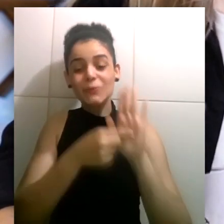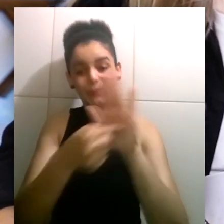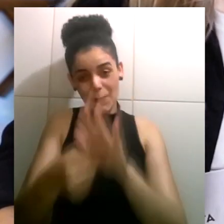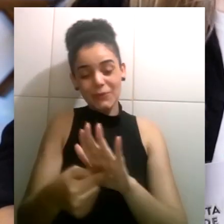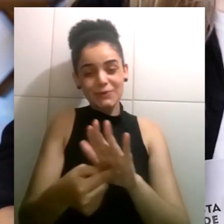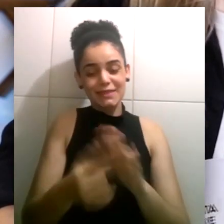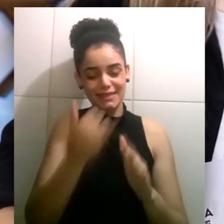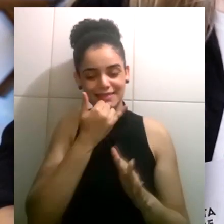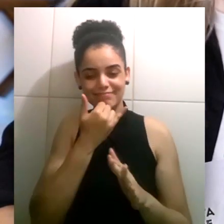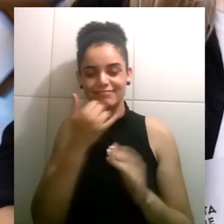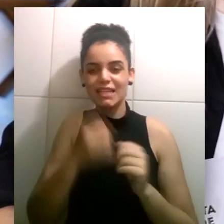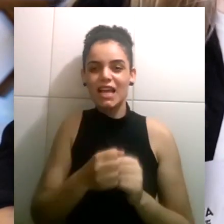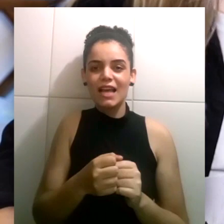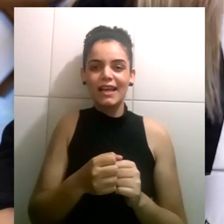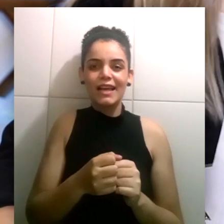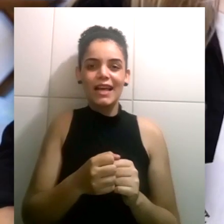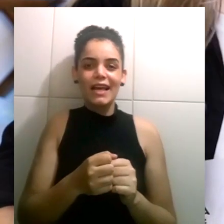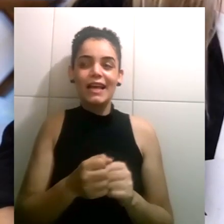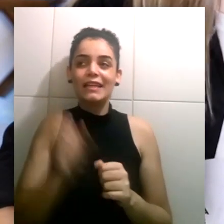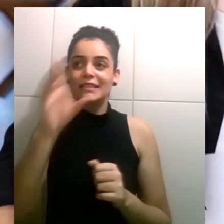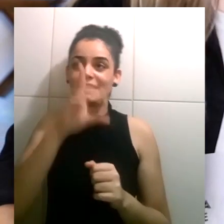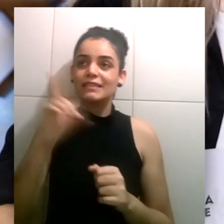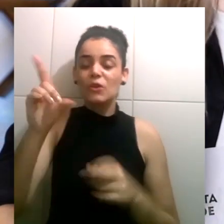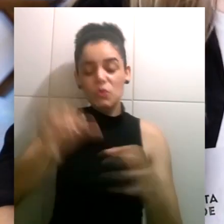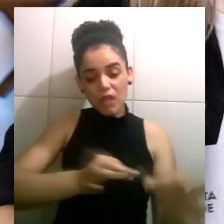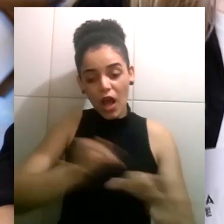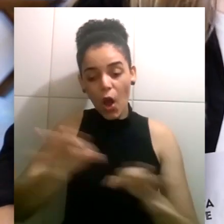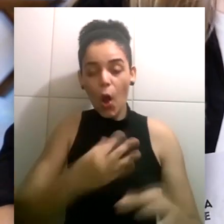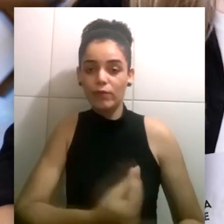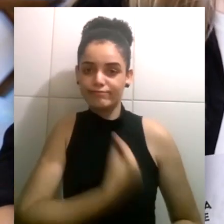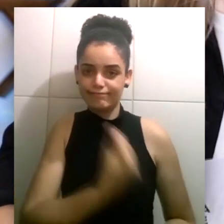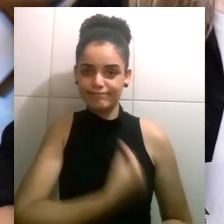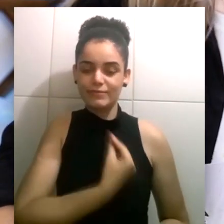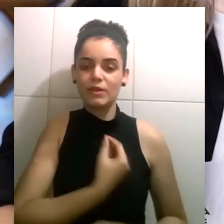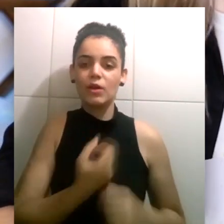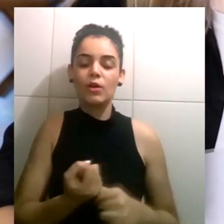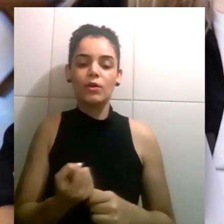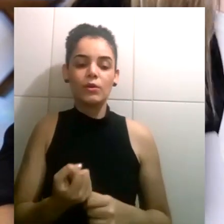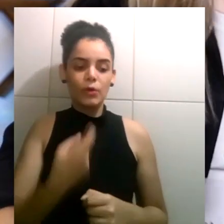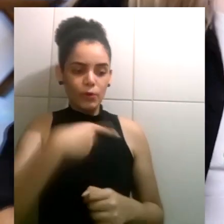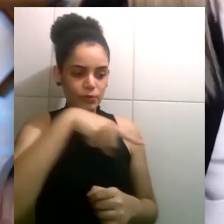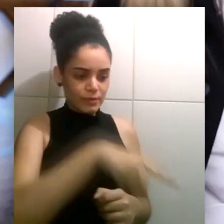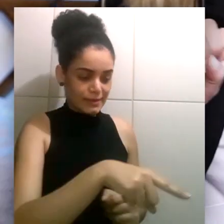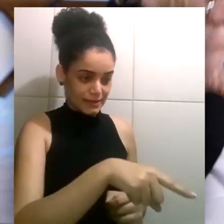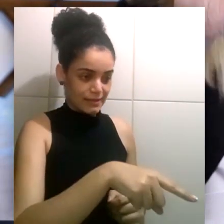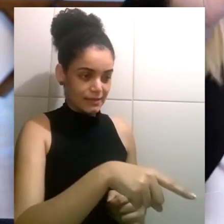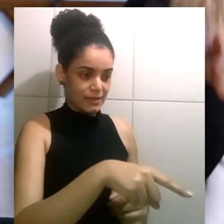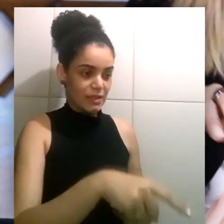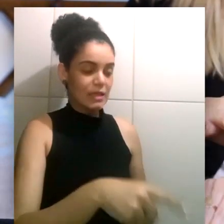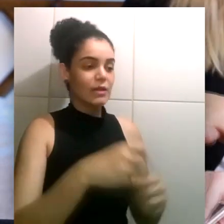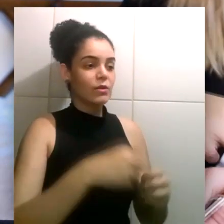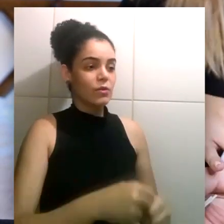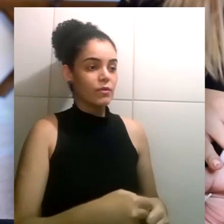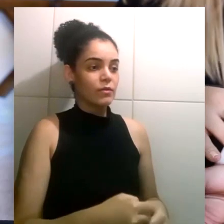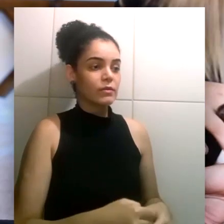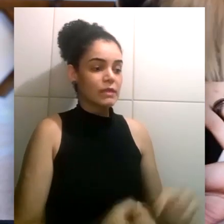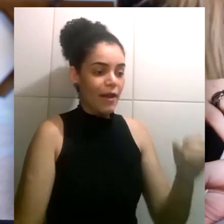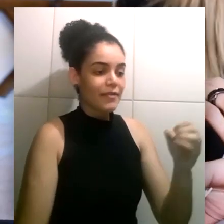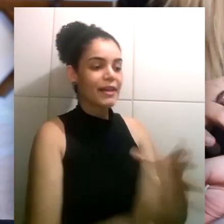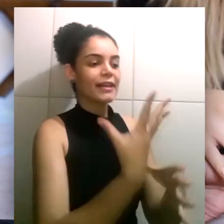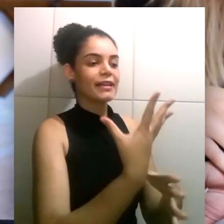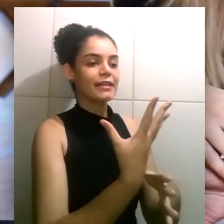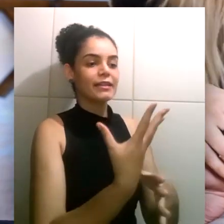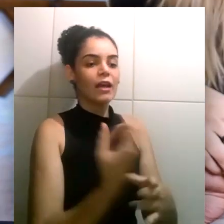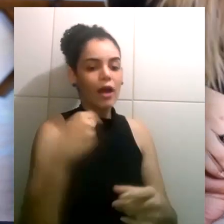é que é treinamento apostólico. Porque a missão apostólica, ela é essa. Você vai aqui, planta isso daqui, e marca constrói,